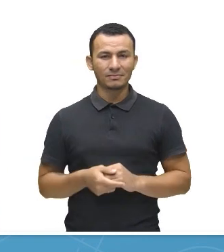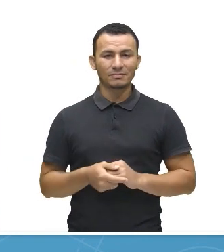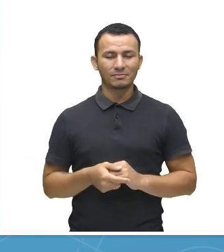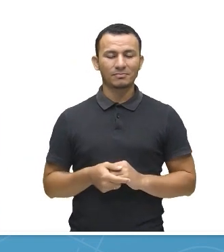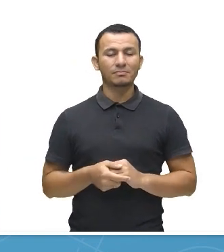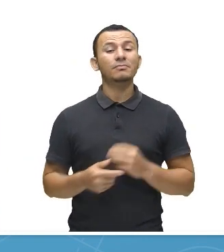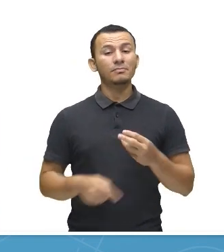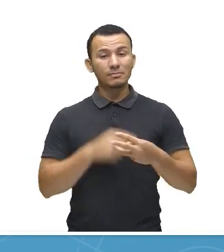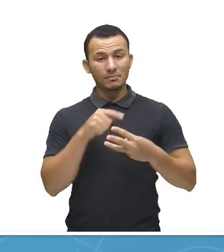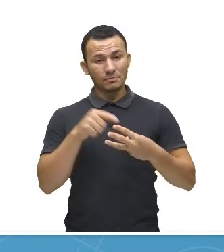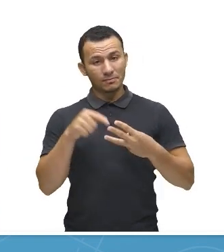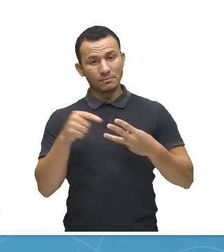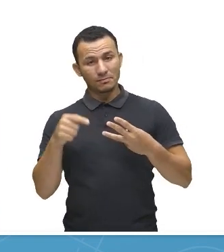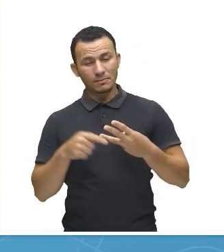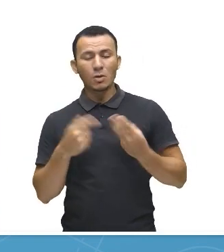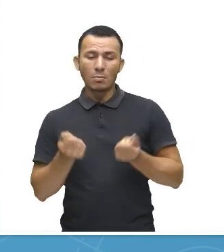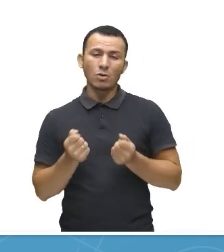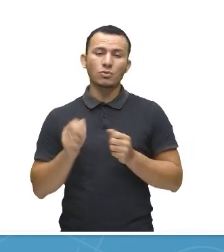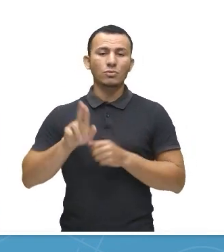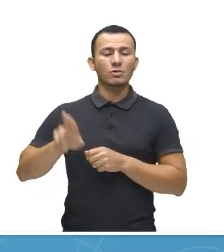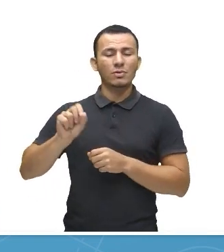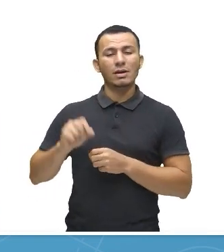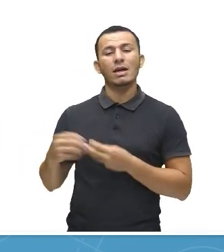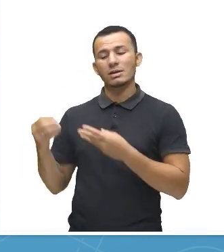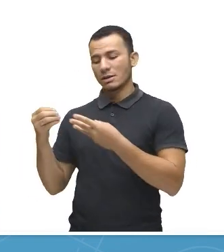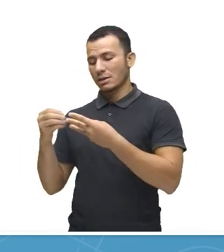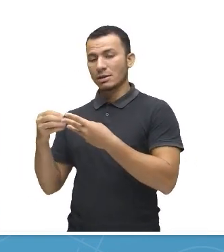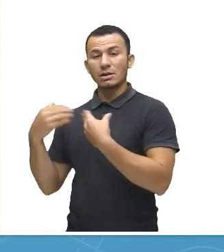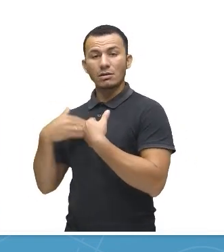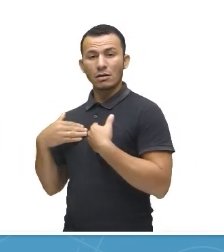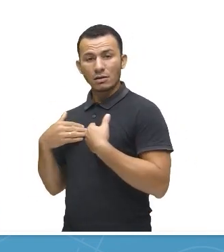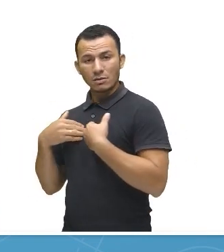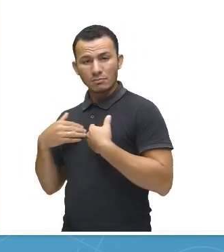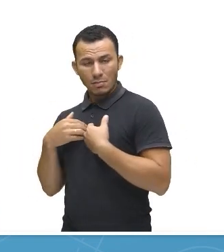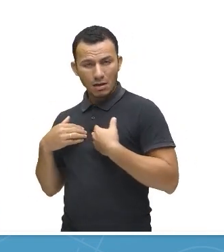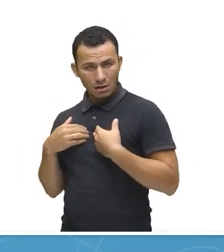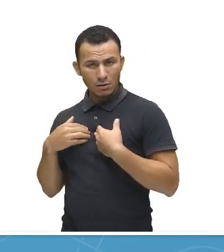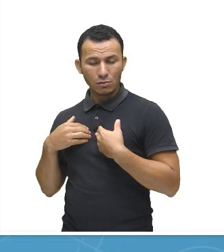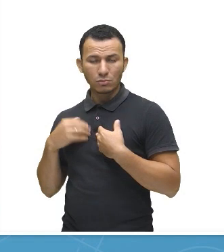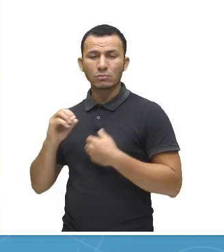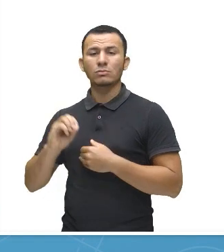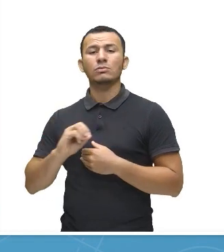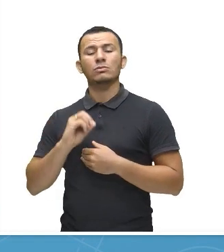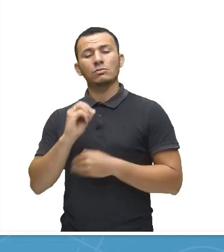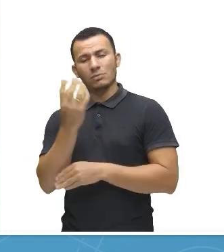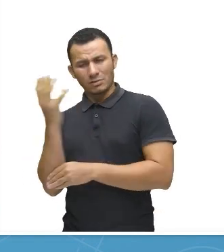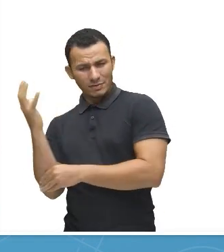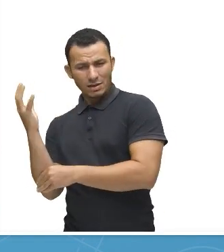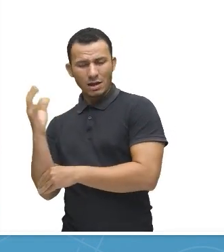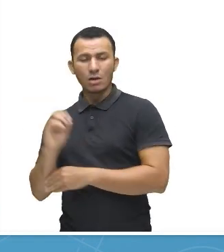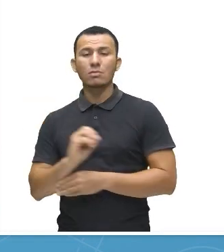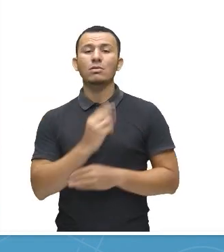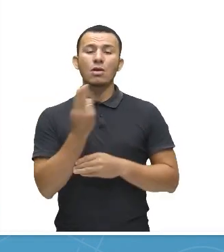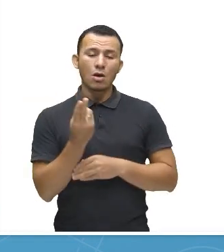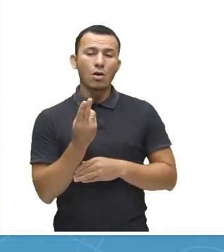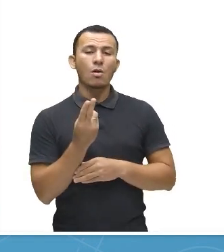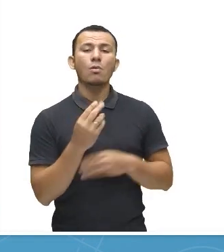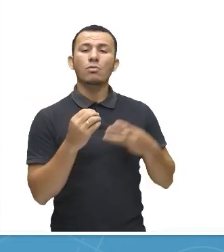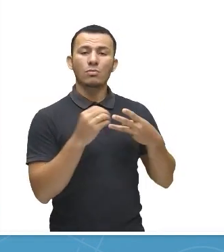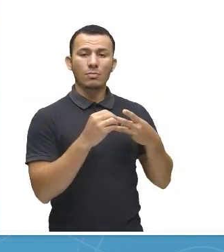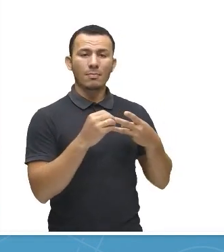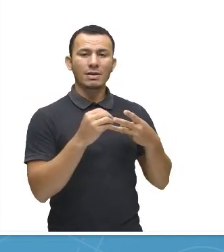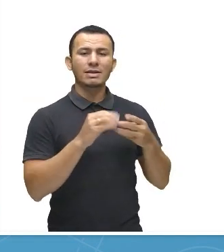pode usar aí tanto uma célula animal para responder, uma célula vegetal, também pode colocar aí uma